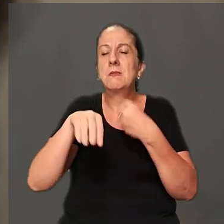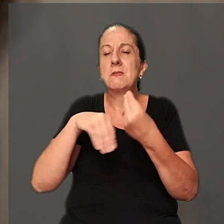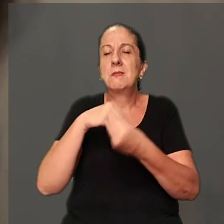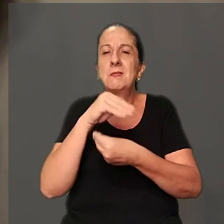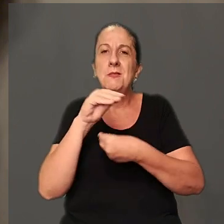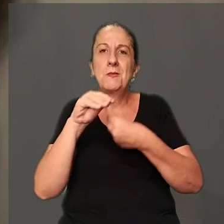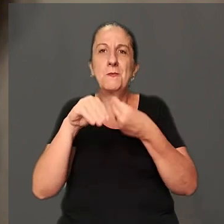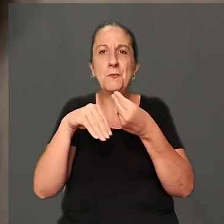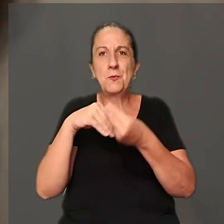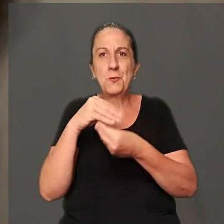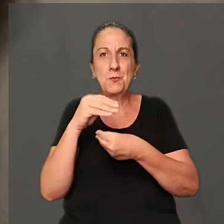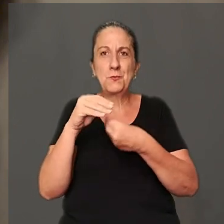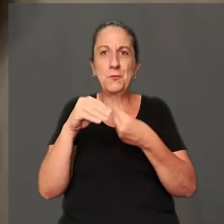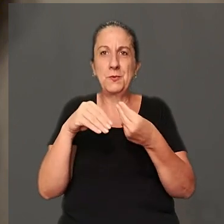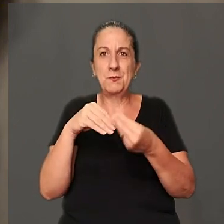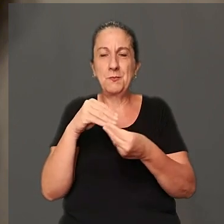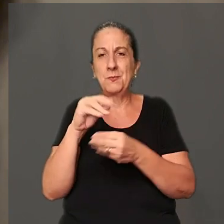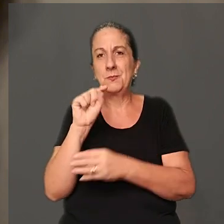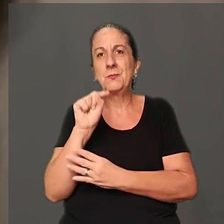envolveu